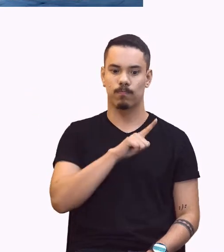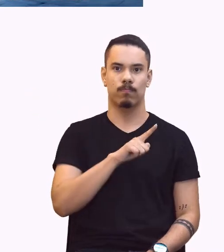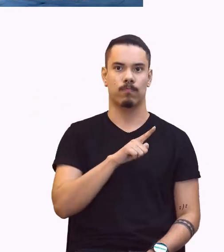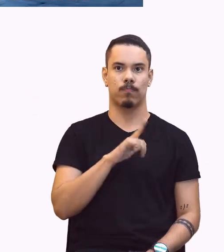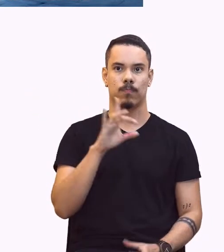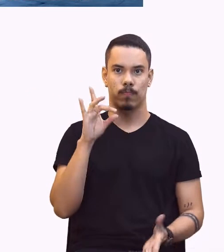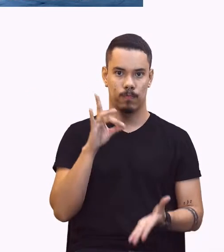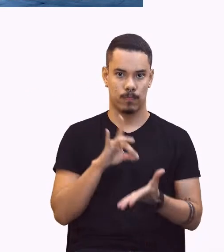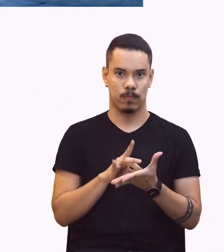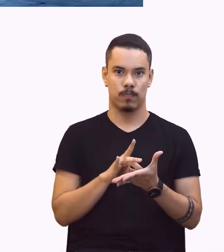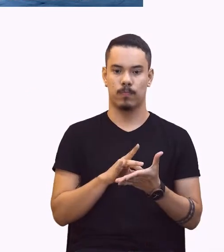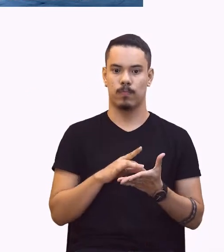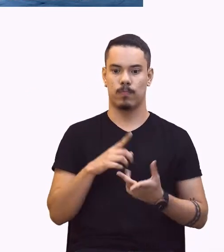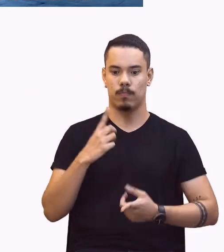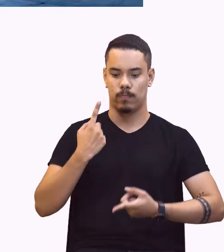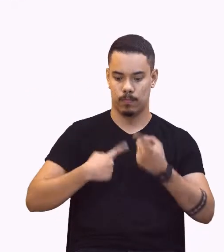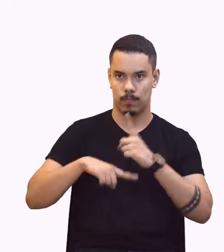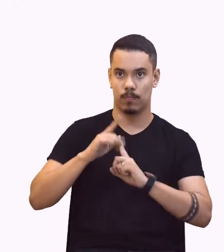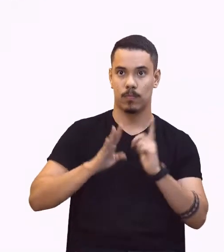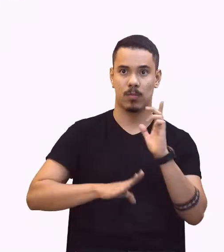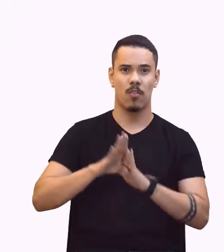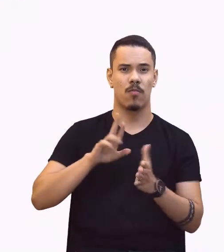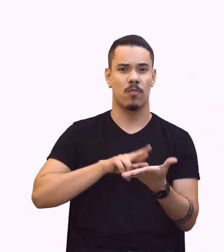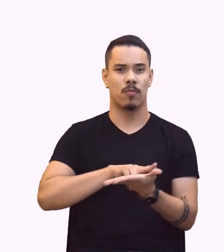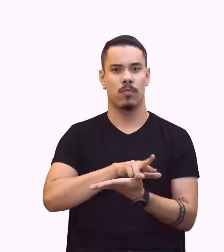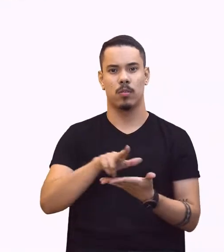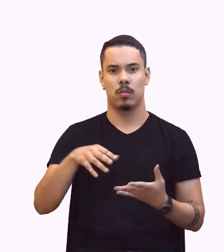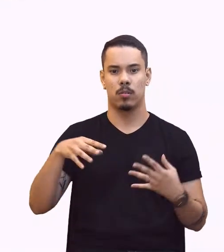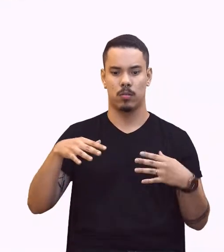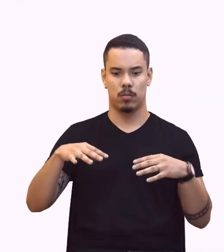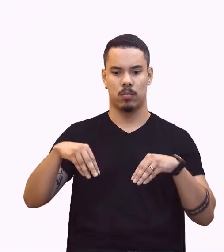que conquistou diversos territórios.